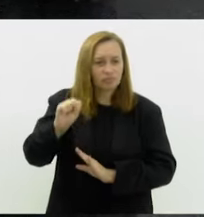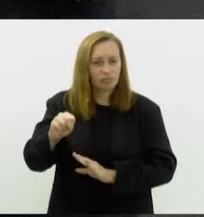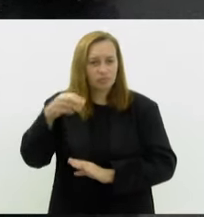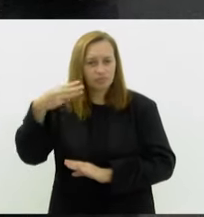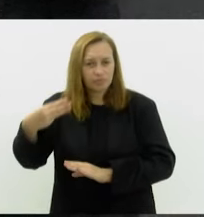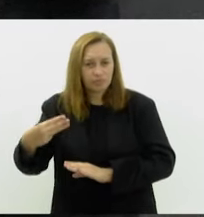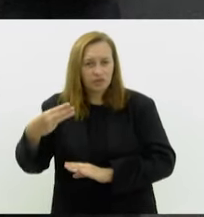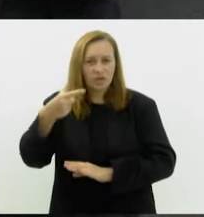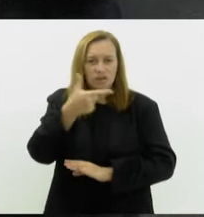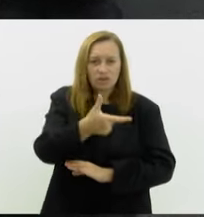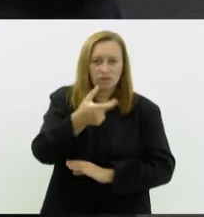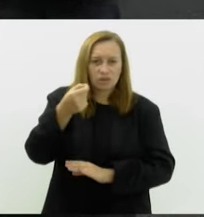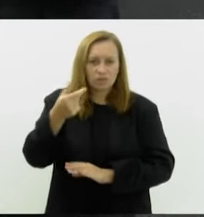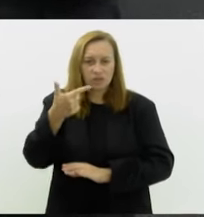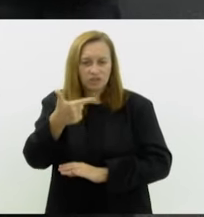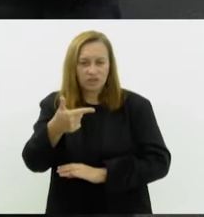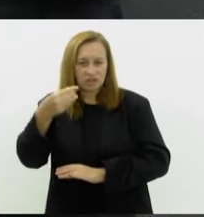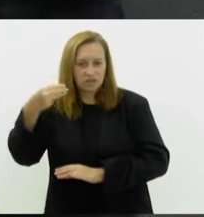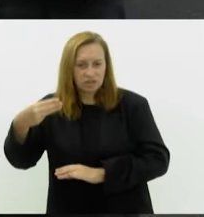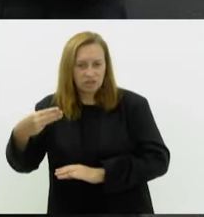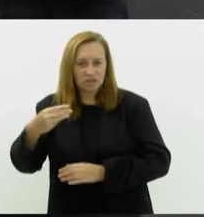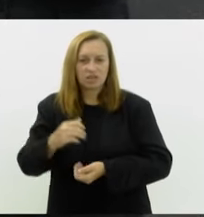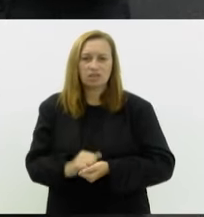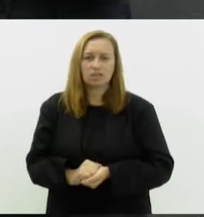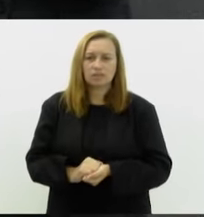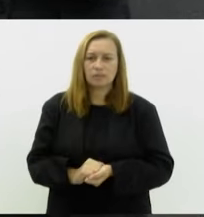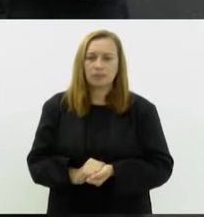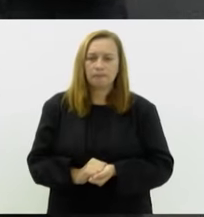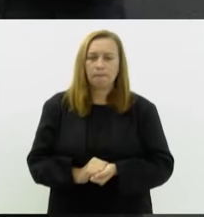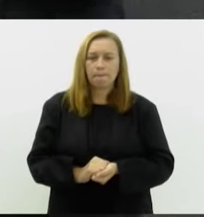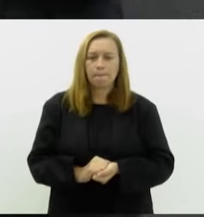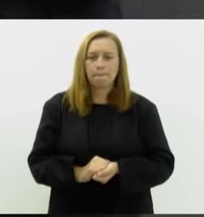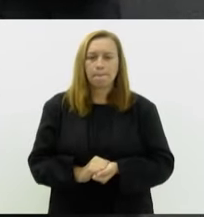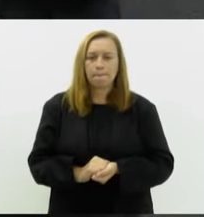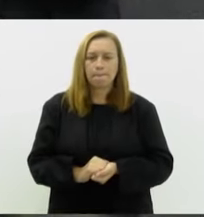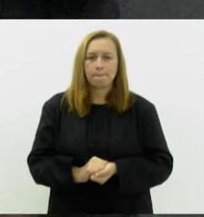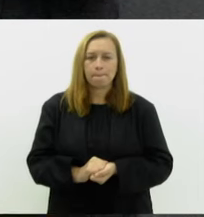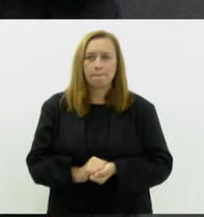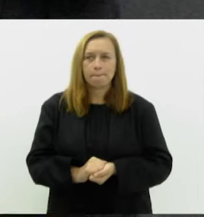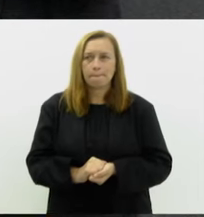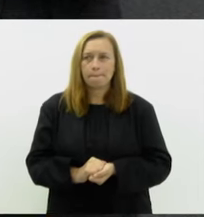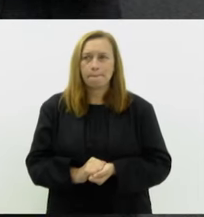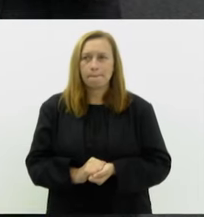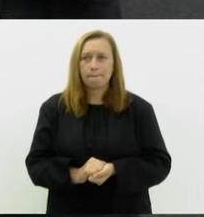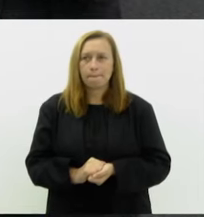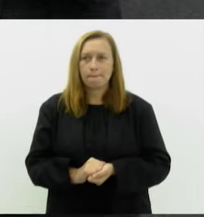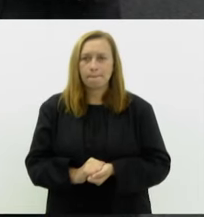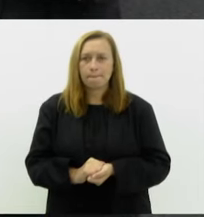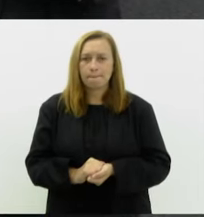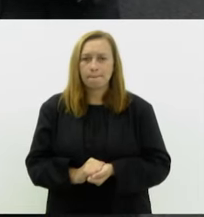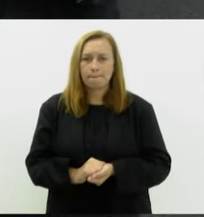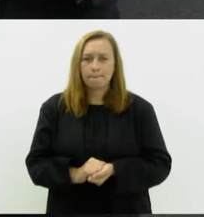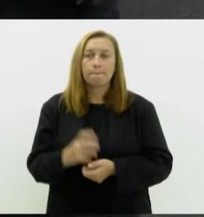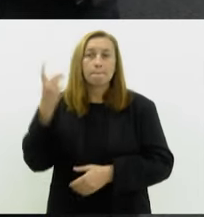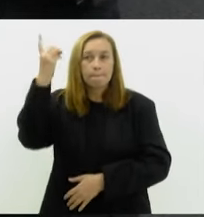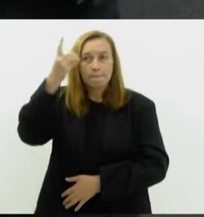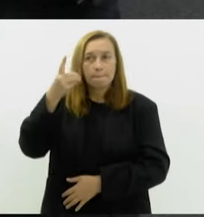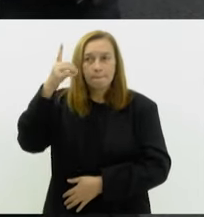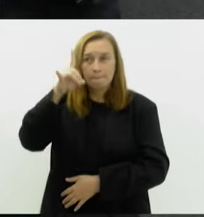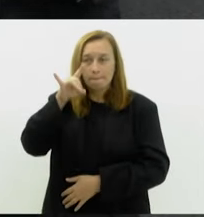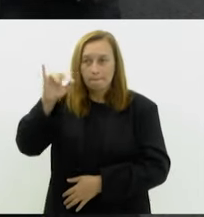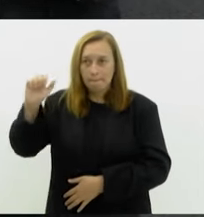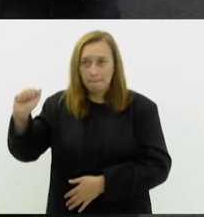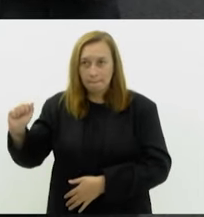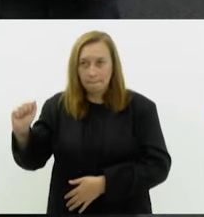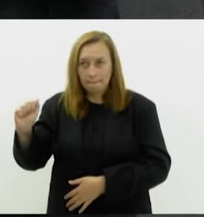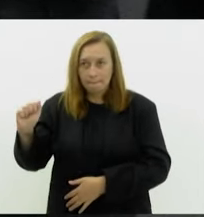de 2023, que está ali na pedra, de autoria da deputada Índia